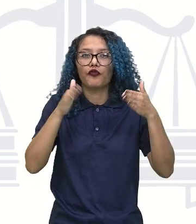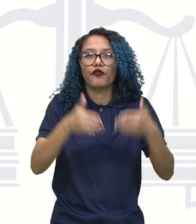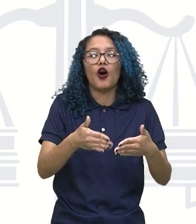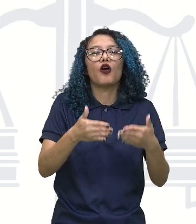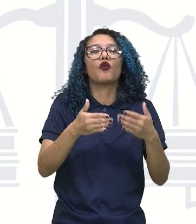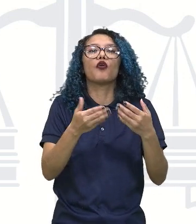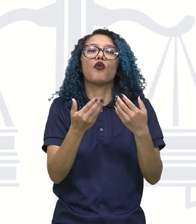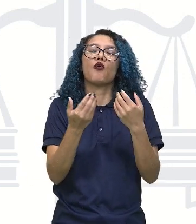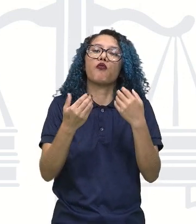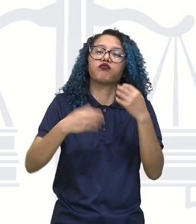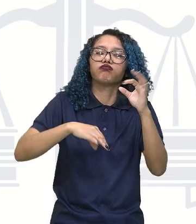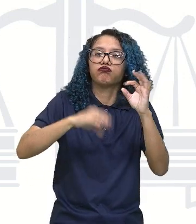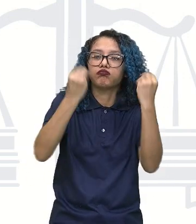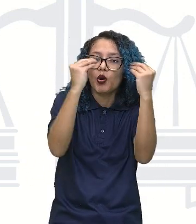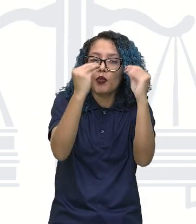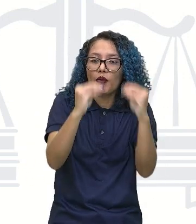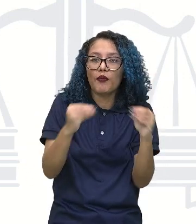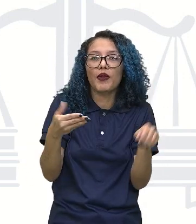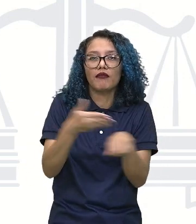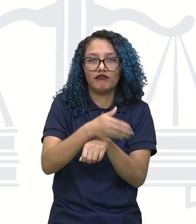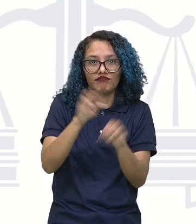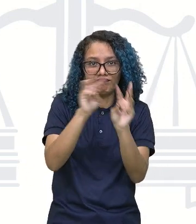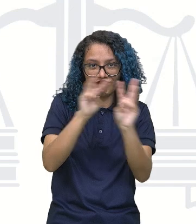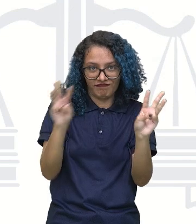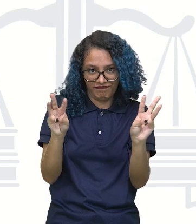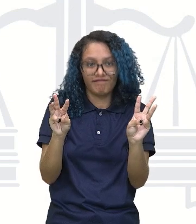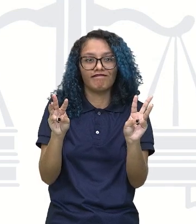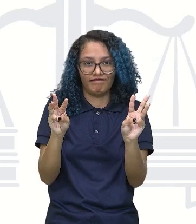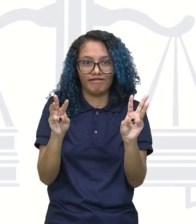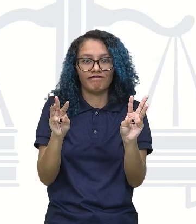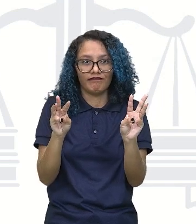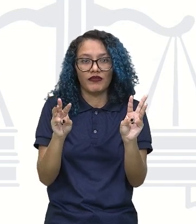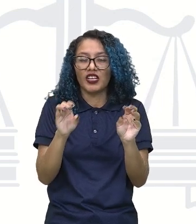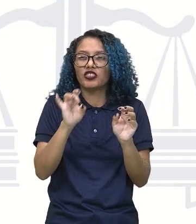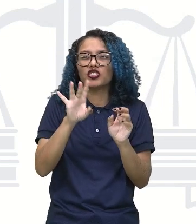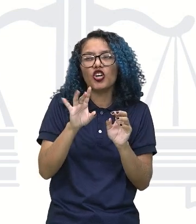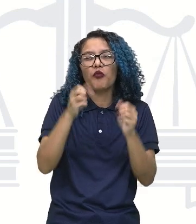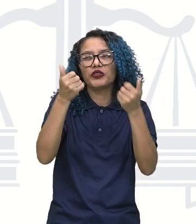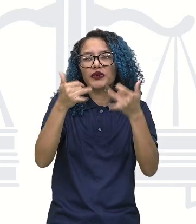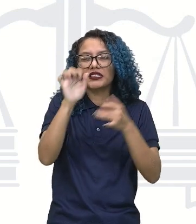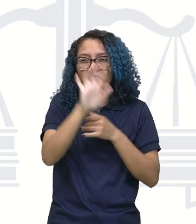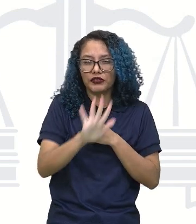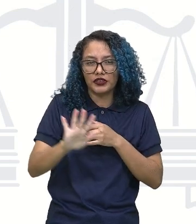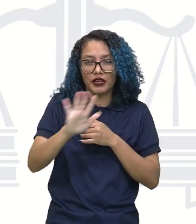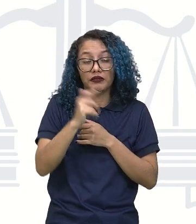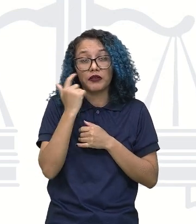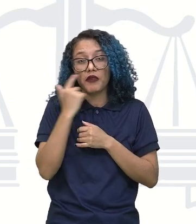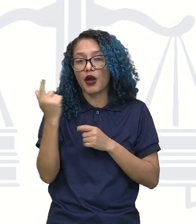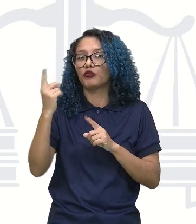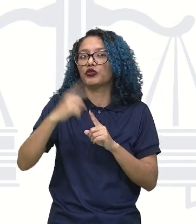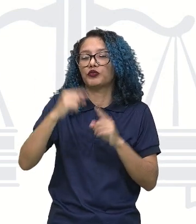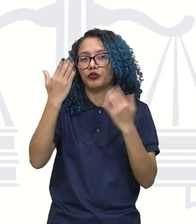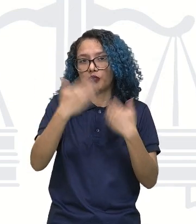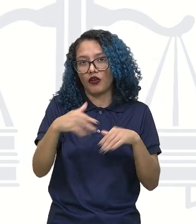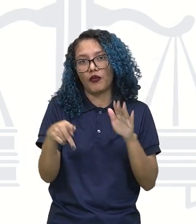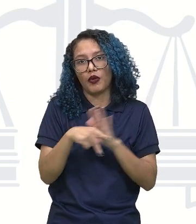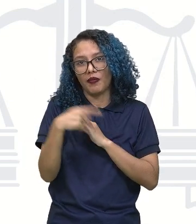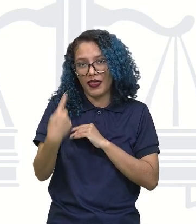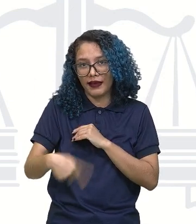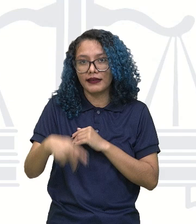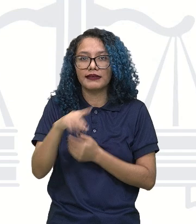só uma pincelada, porque o pedagógico vai abordar muito bem. Então, esses são os tipos de avaliações que nós, do Centro de Mídias, trabalhamos,